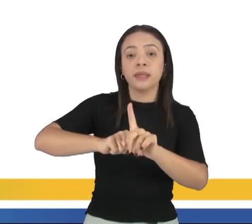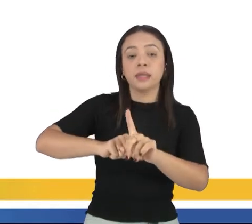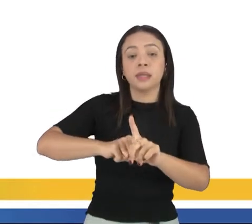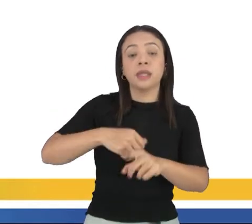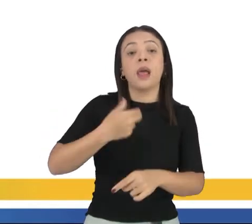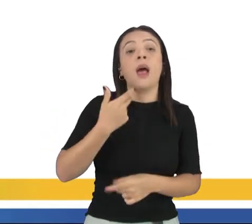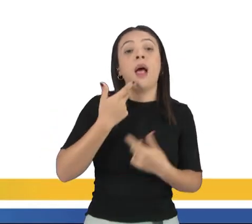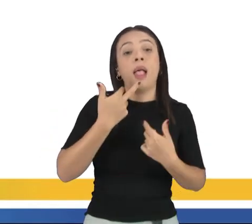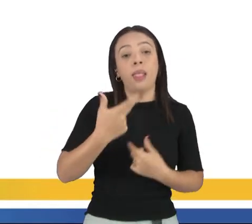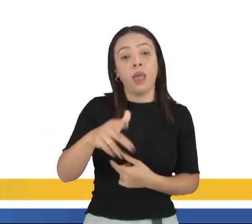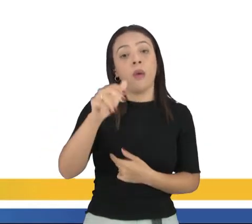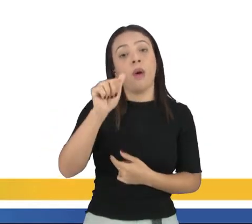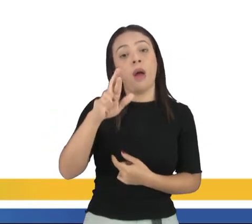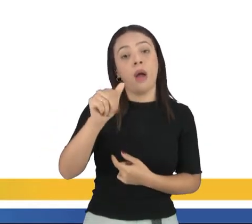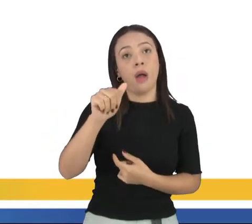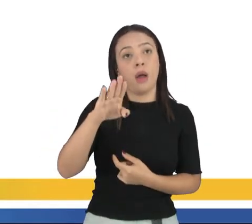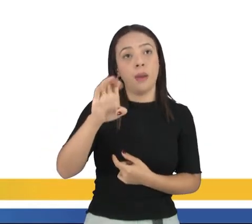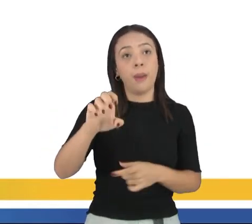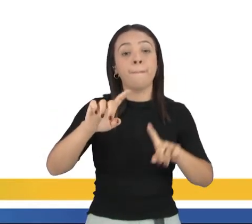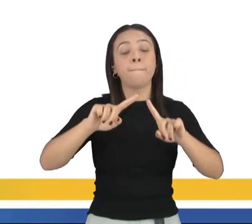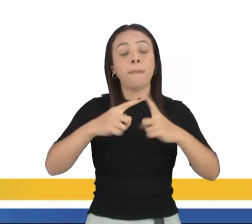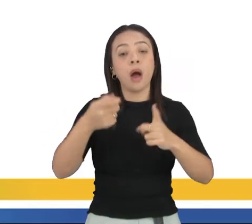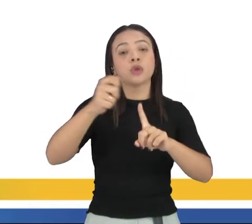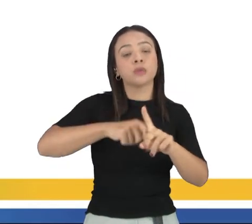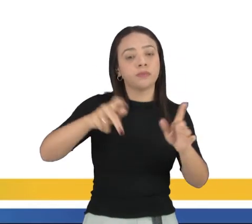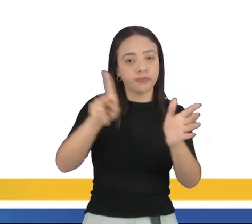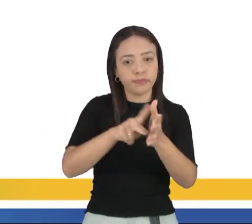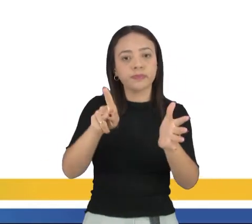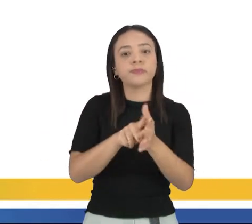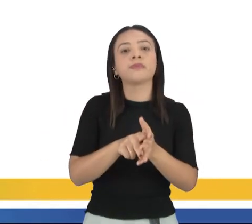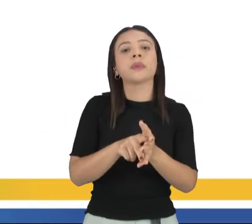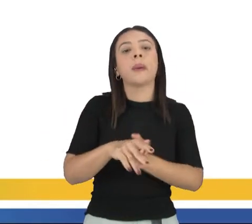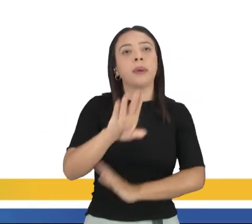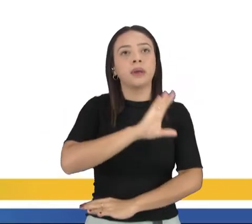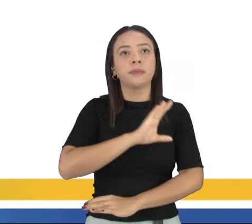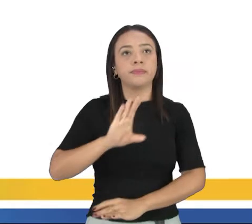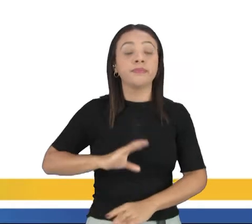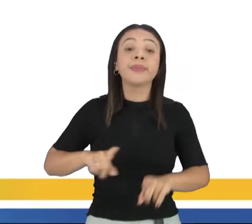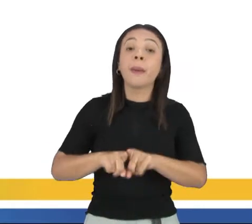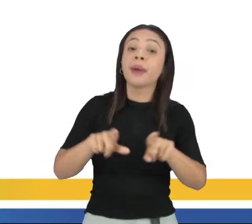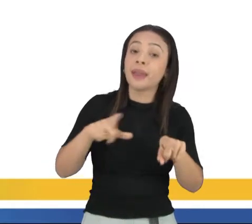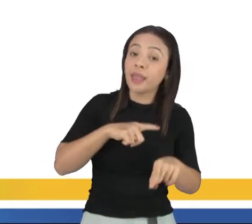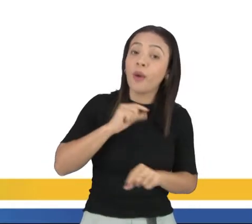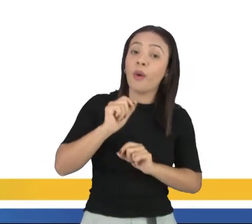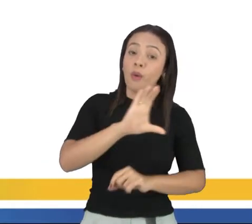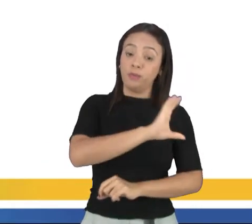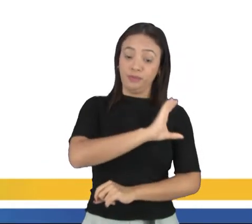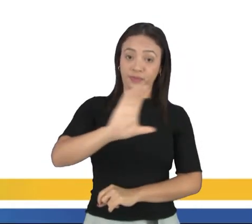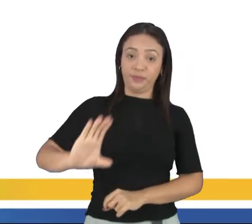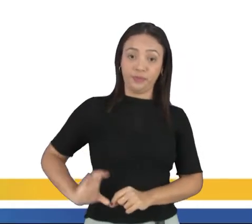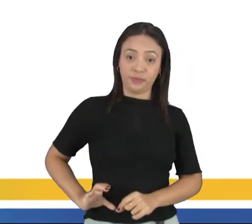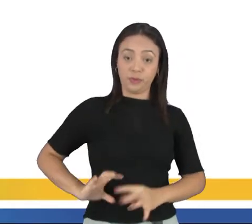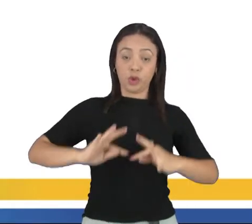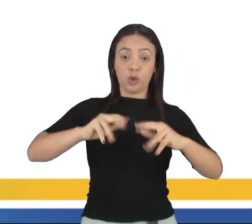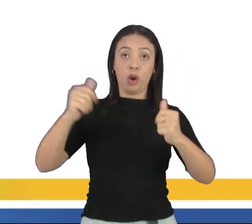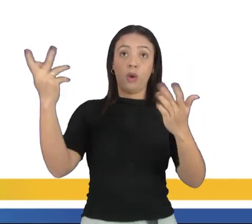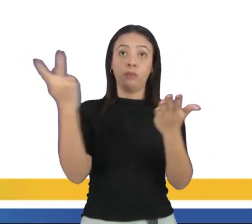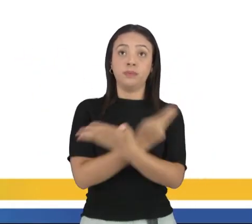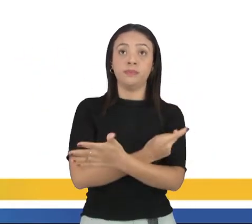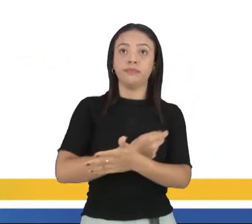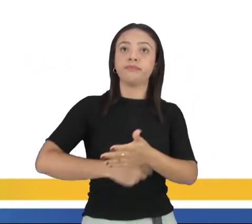Então aí é o calendário Cristão tá pessoal depois vocês podem ver melhor e o cristianismo né para os cristãos os